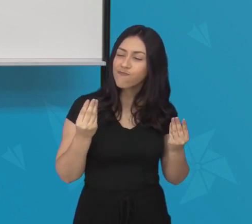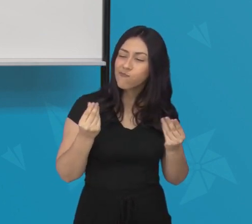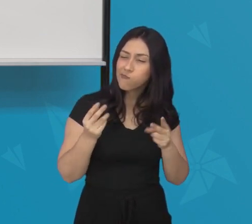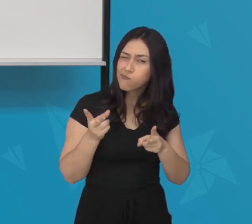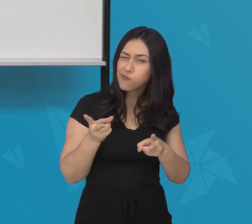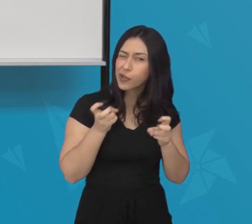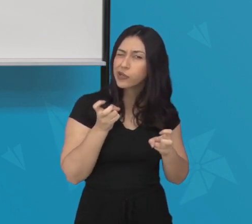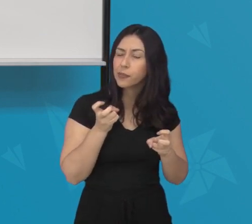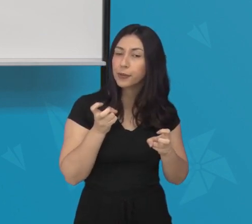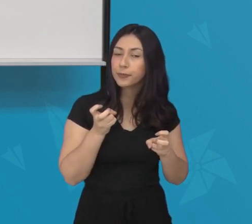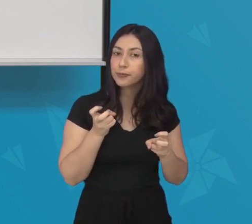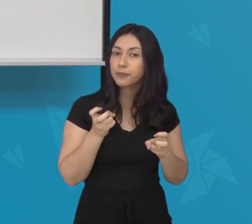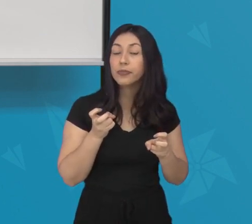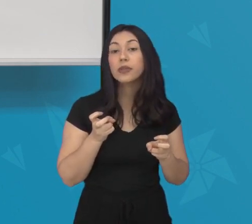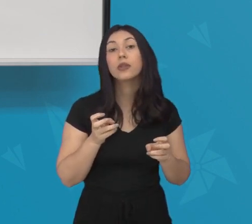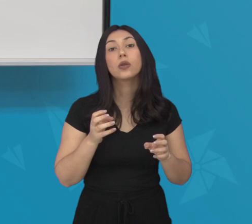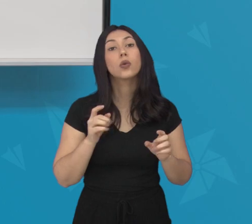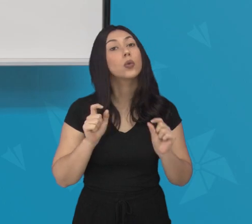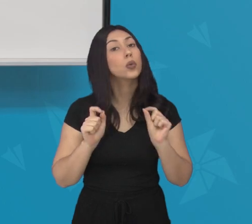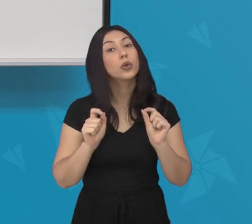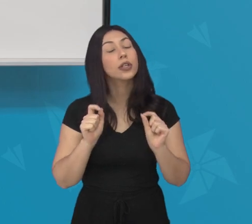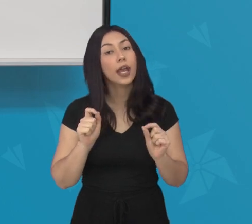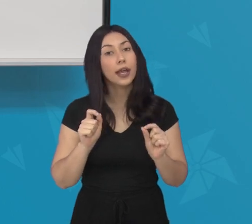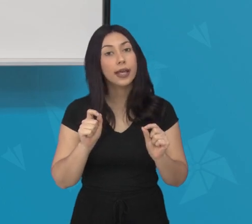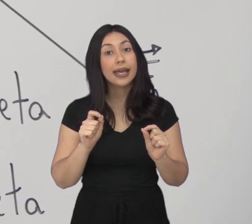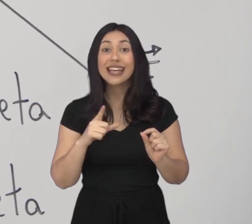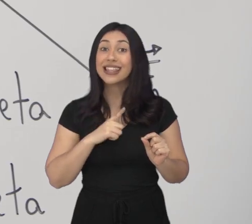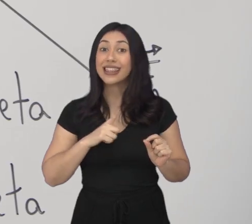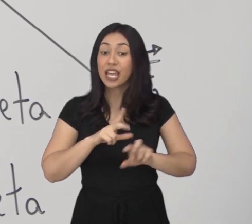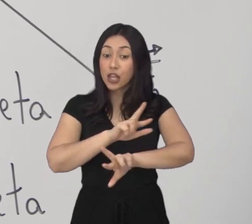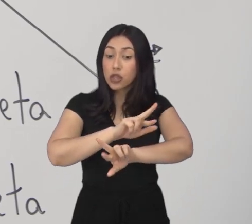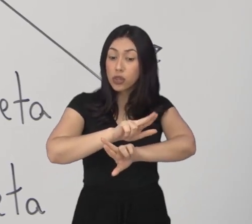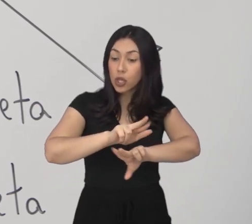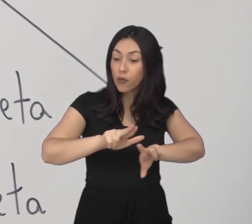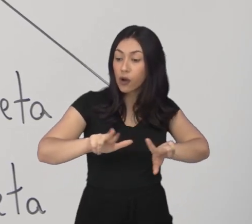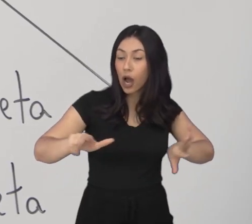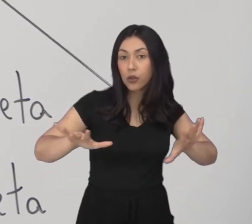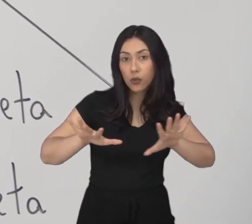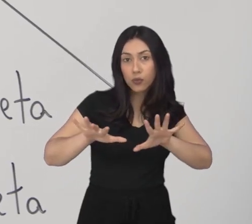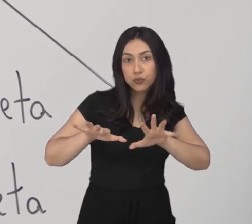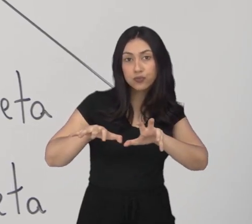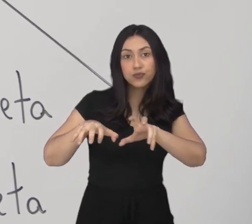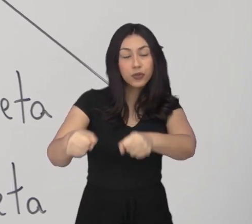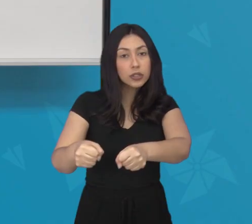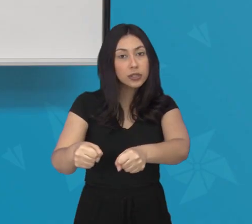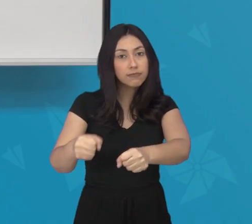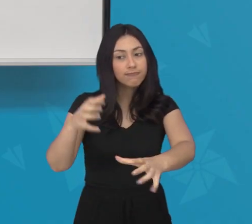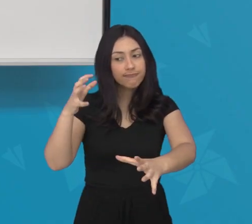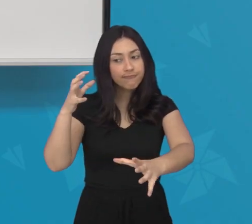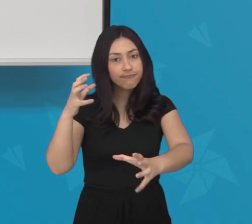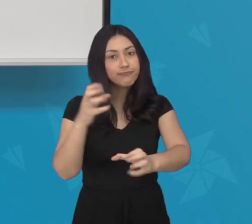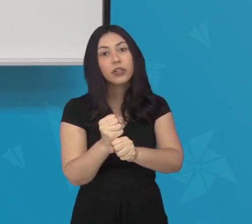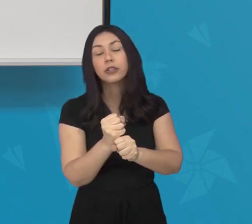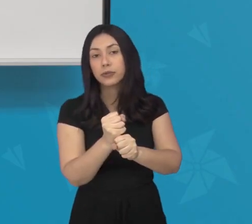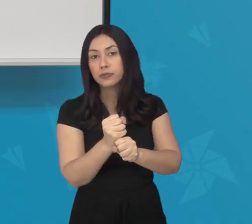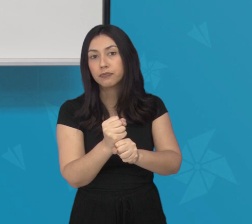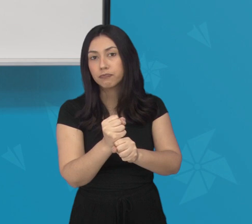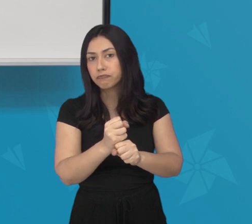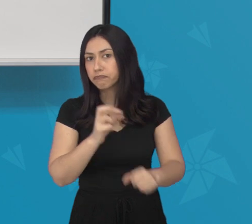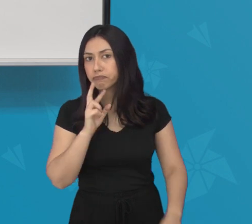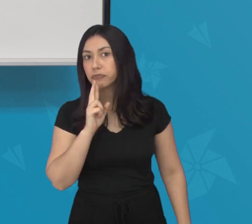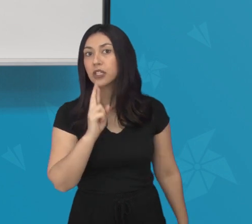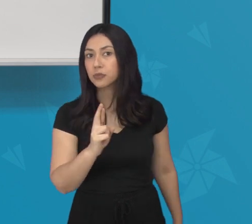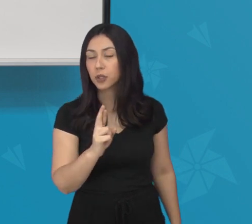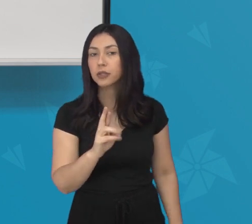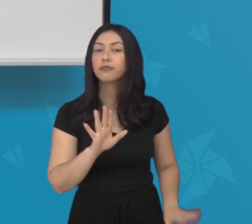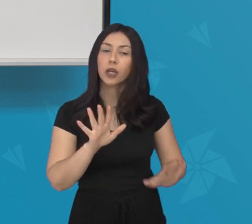isso. A resultante é o resultado de todas as forças que atuam em um determinado corpo. A resultante, vou traduzir